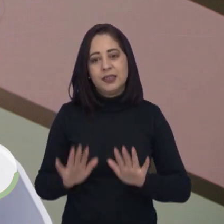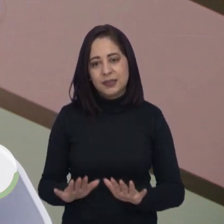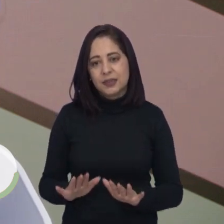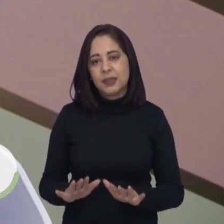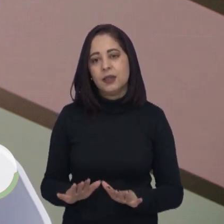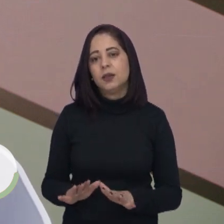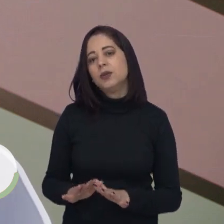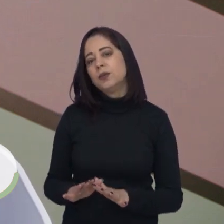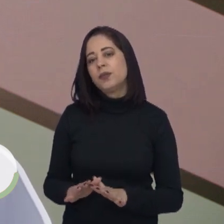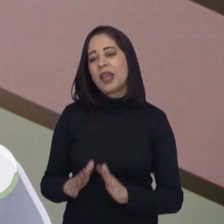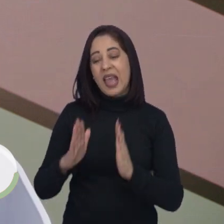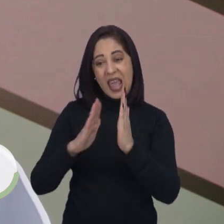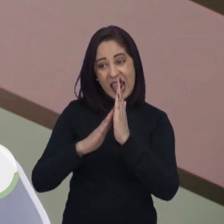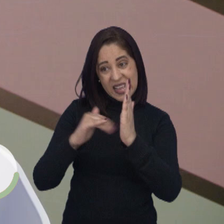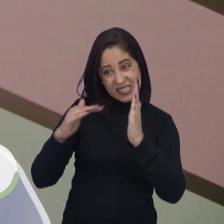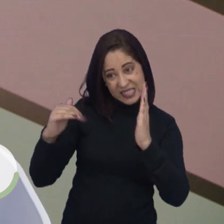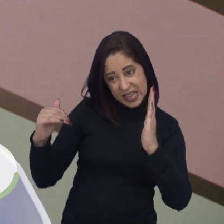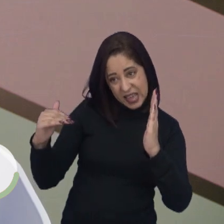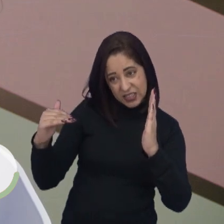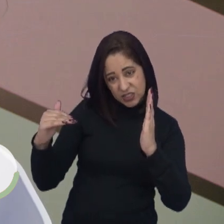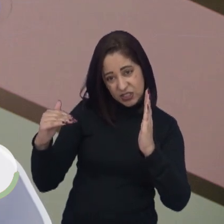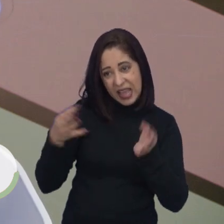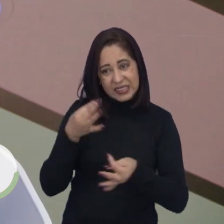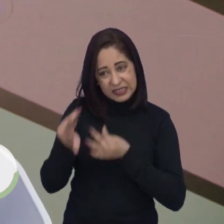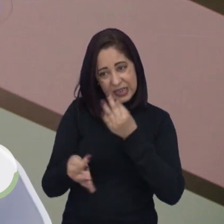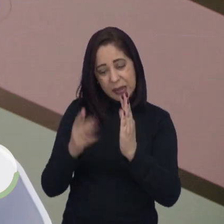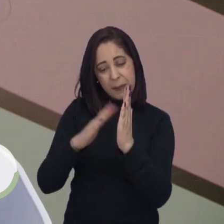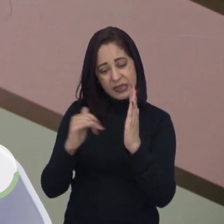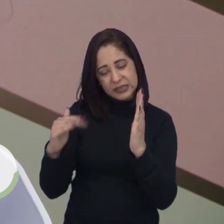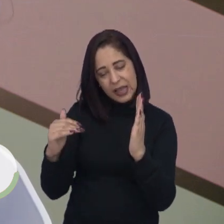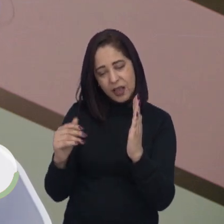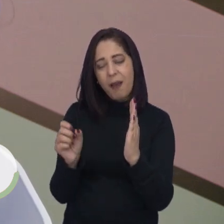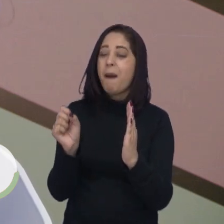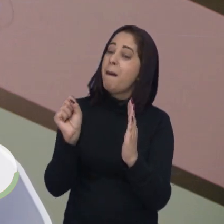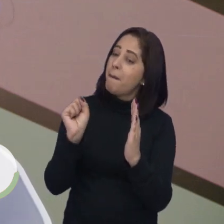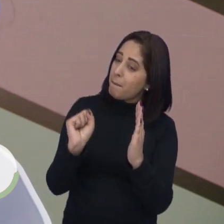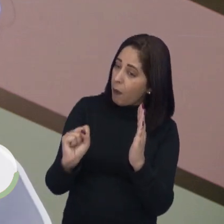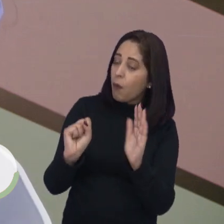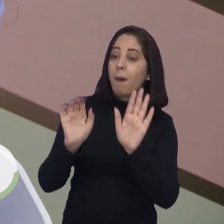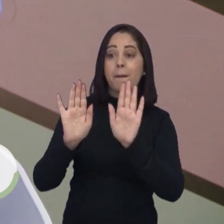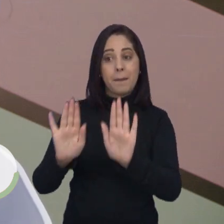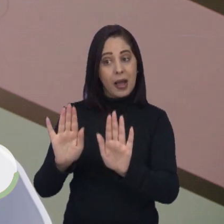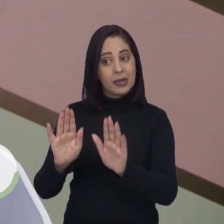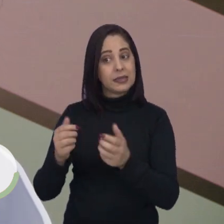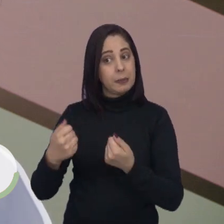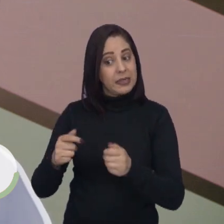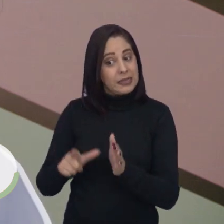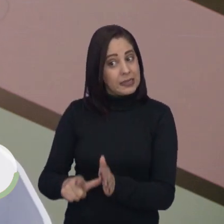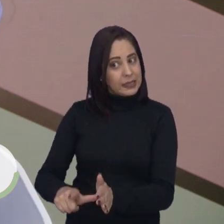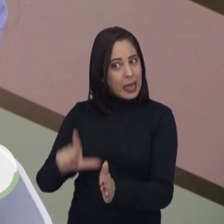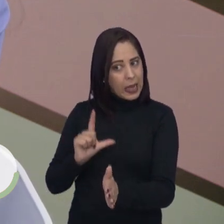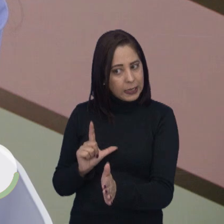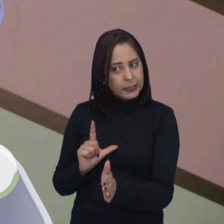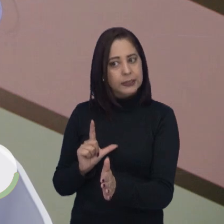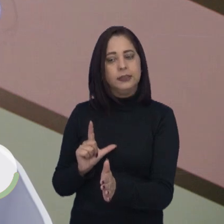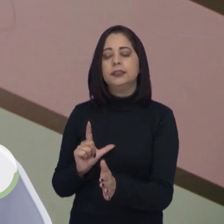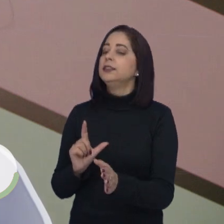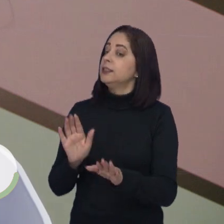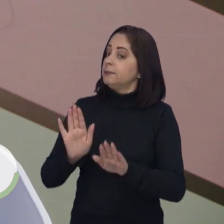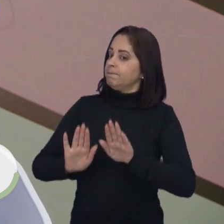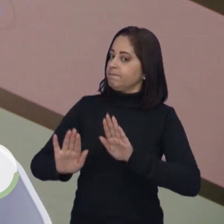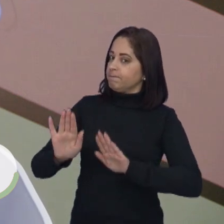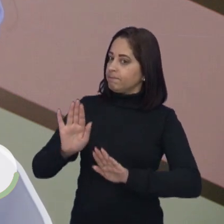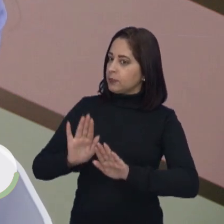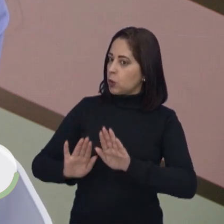procedimentos estéticos podem sim ser realizados, porém, deve-se avaliar se o paciente